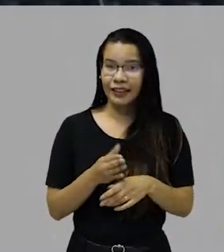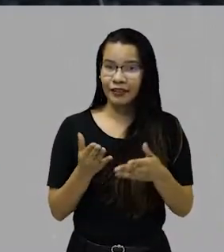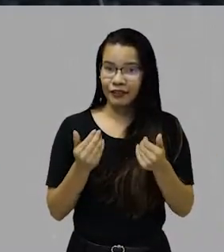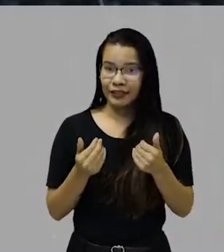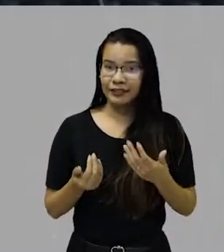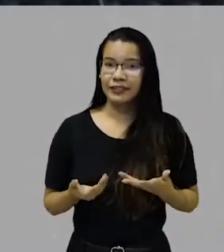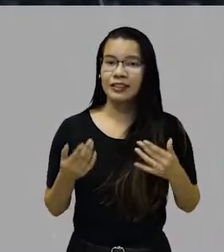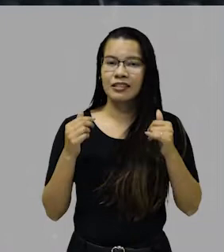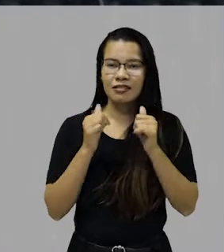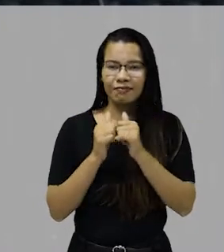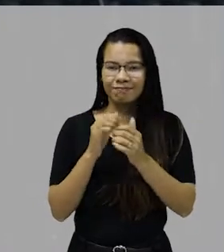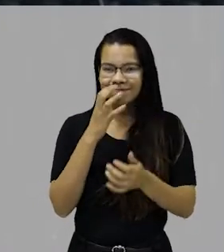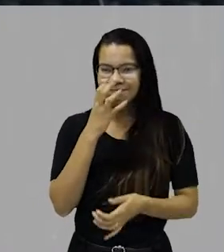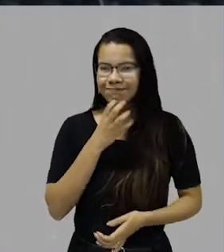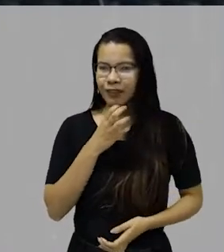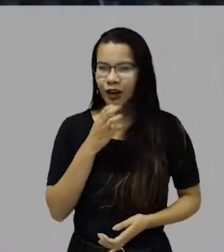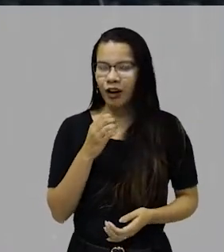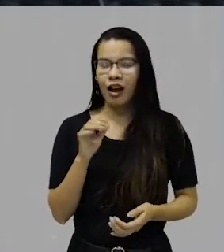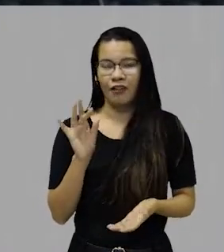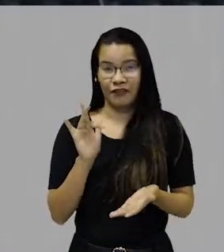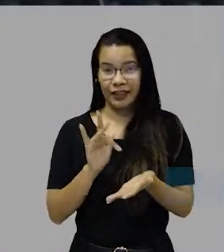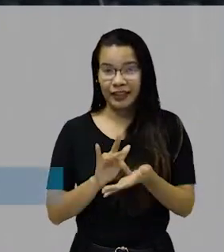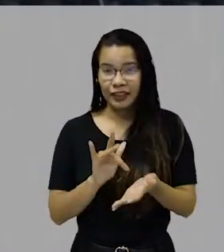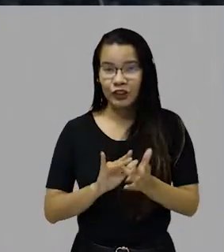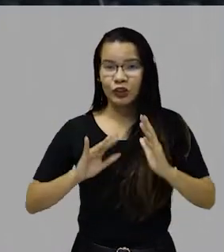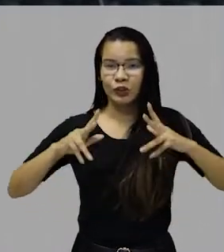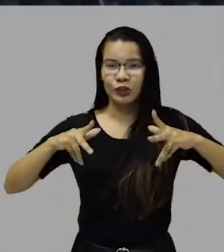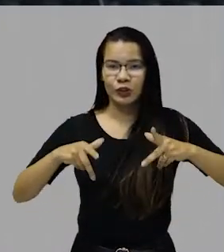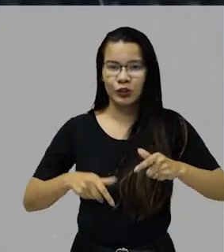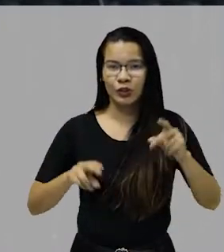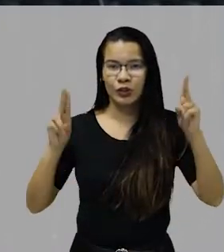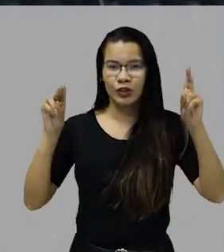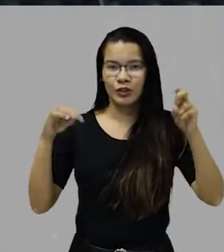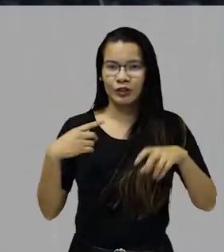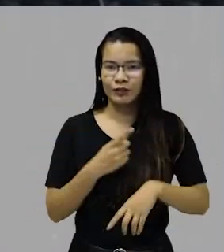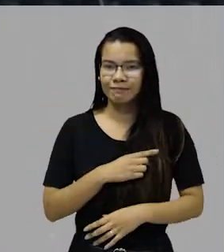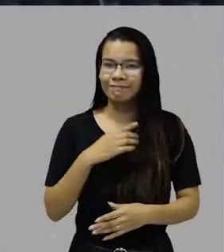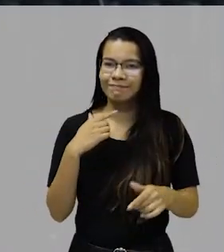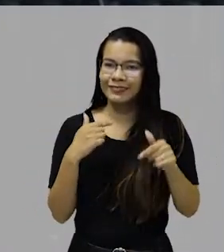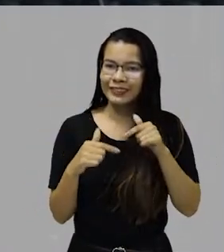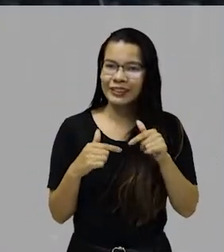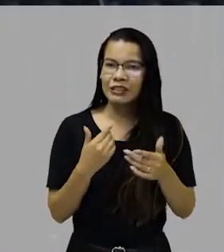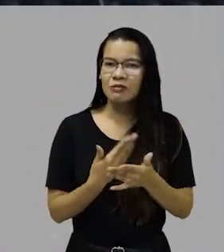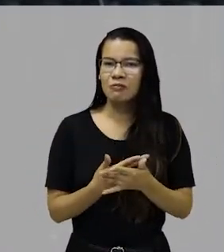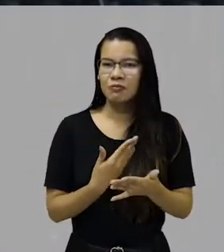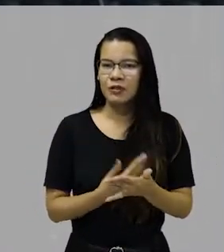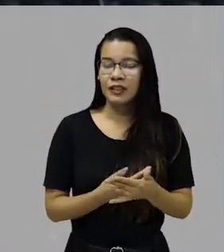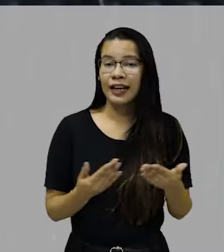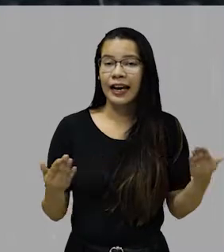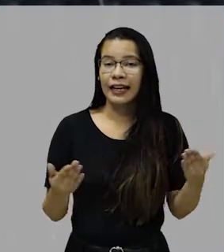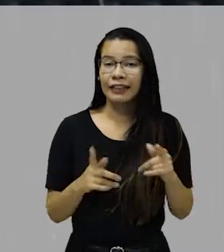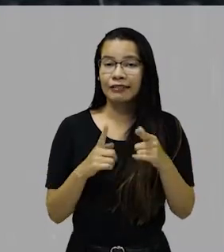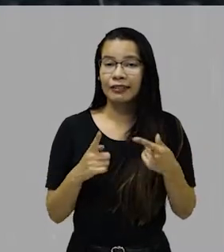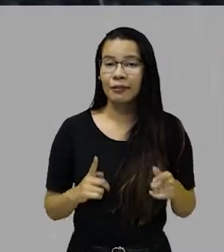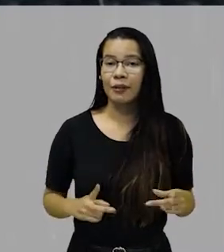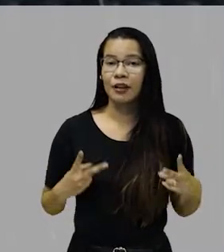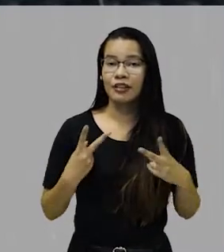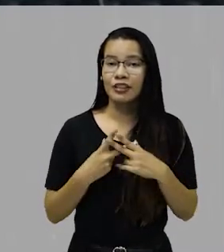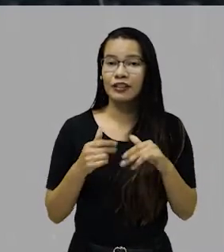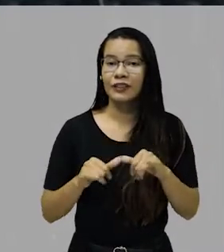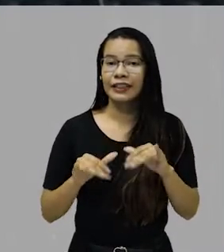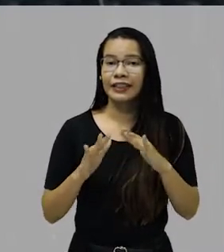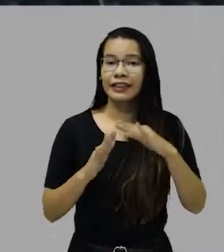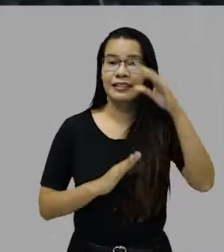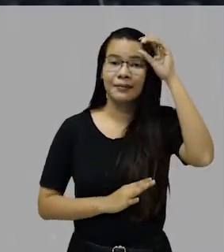comigo. Todos os assuntos que nós estamos trabalhando na nossa gramática aqui do programa, na aula de língua portuguesa, do programa Fica em Casa